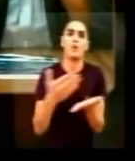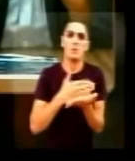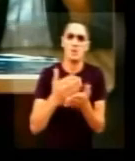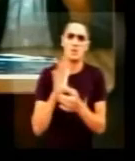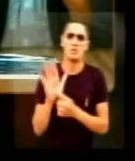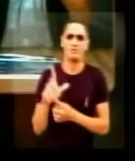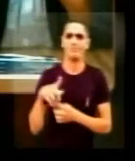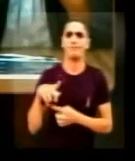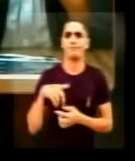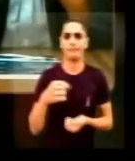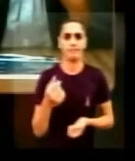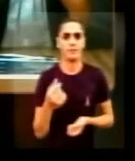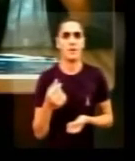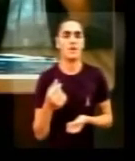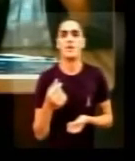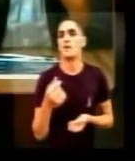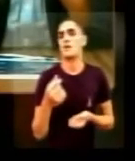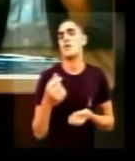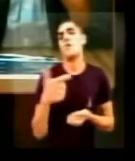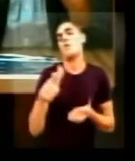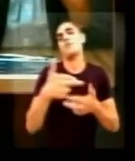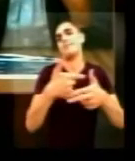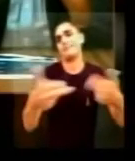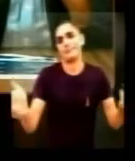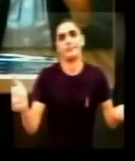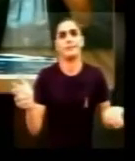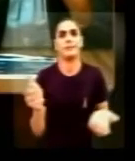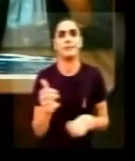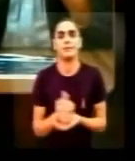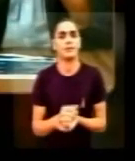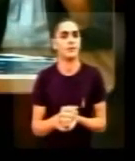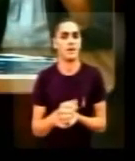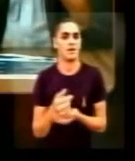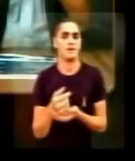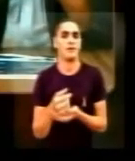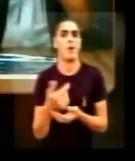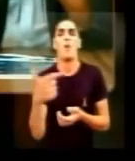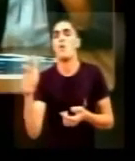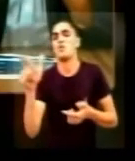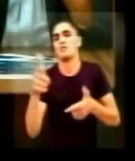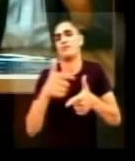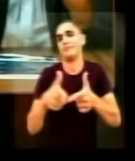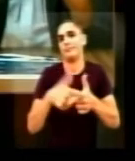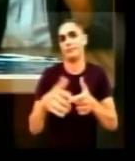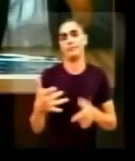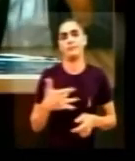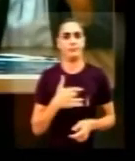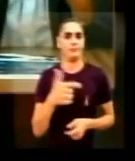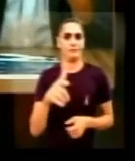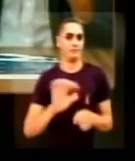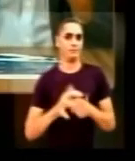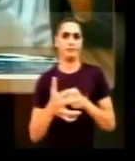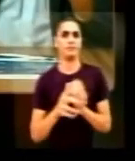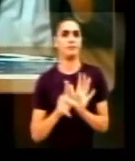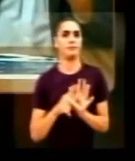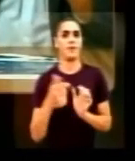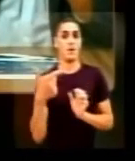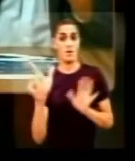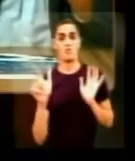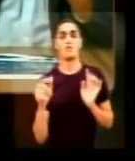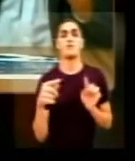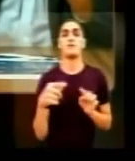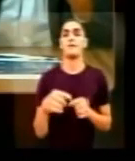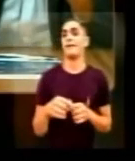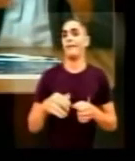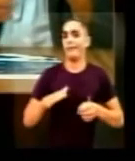são de outras causas não Covid, nossas UPAs estão lotadas. Por quê? Porque nós temos que manter a Jaguaré